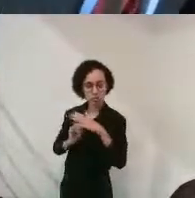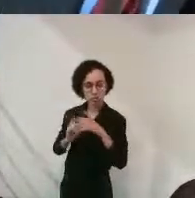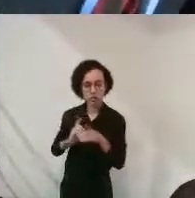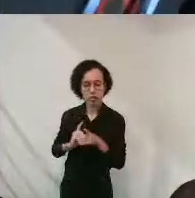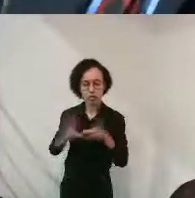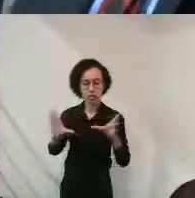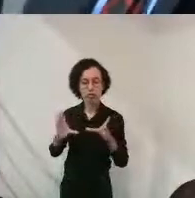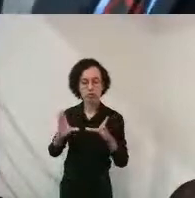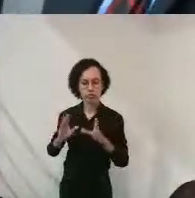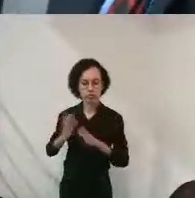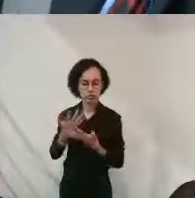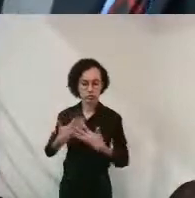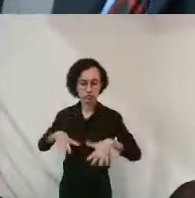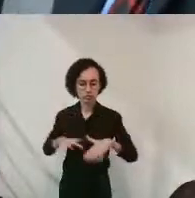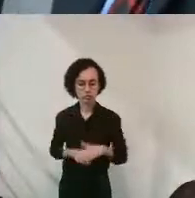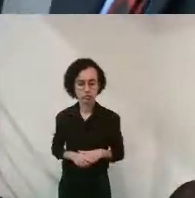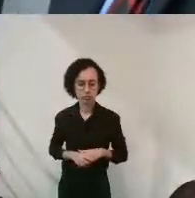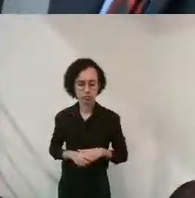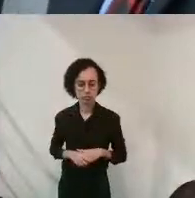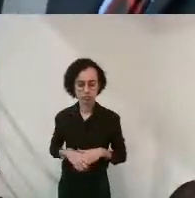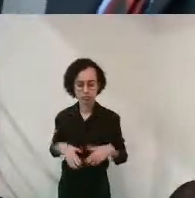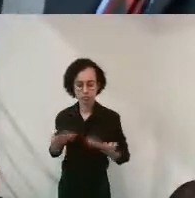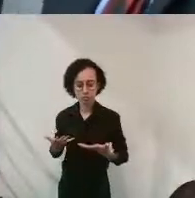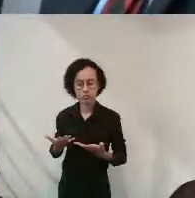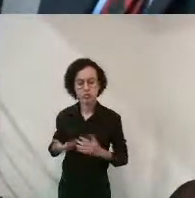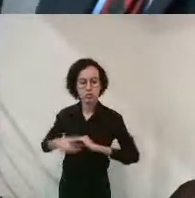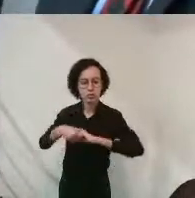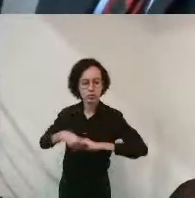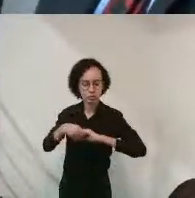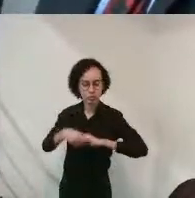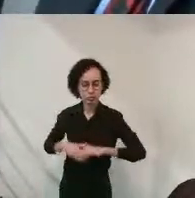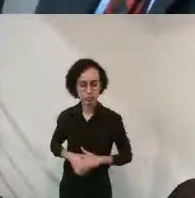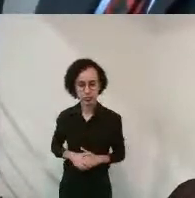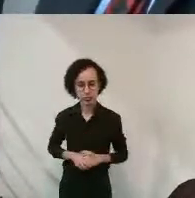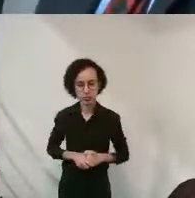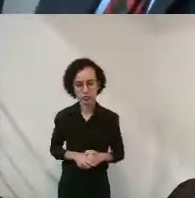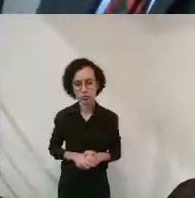natureza. Então, recebo meus cumprimentos, né?